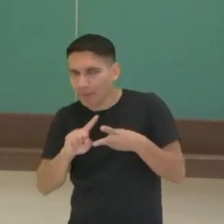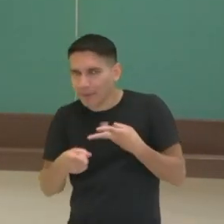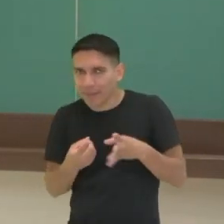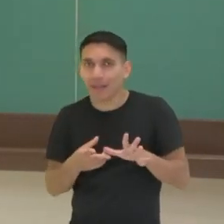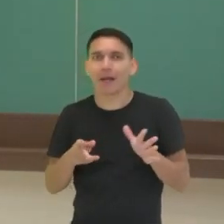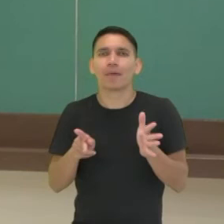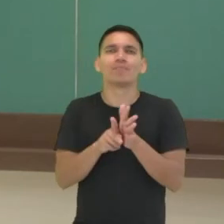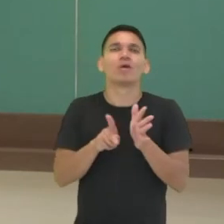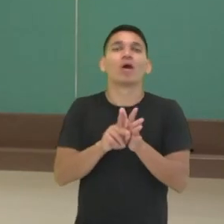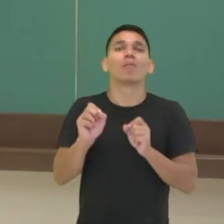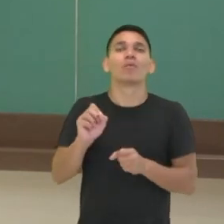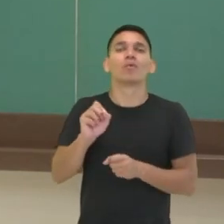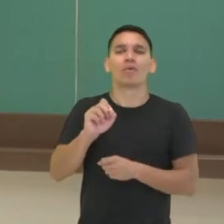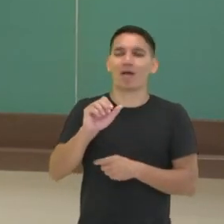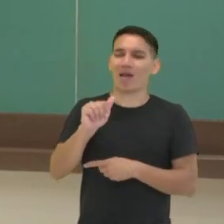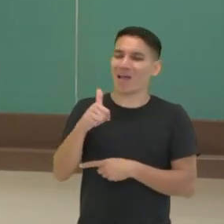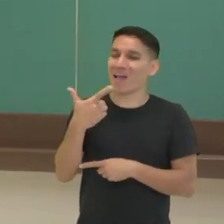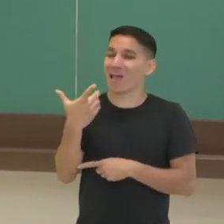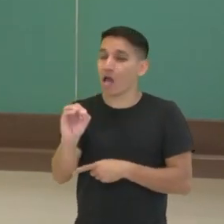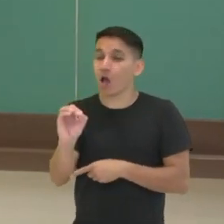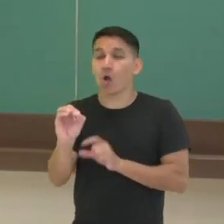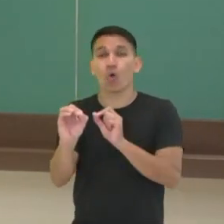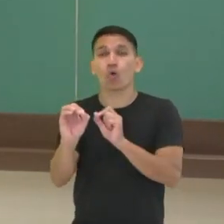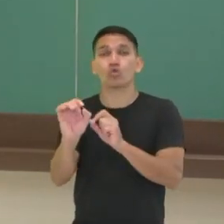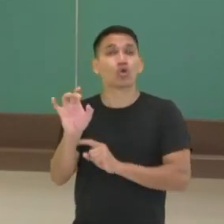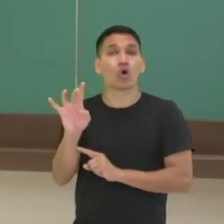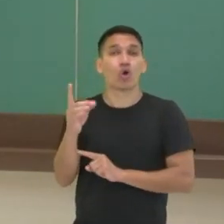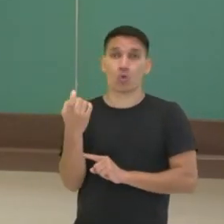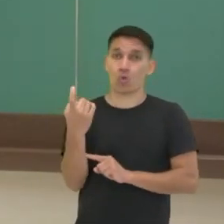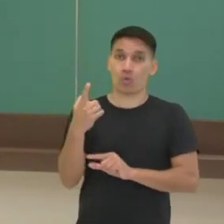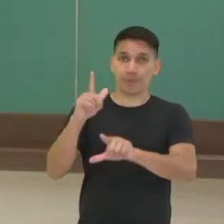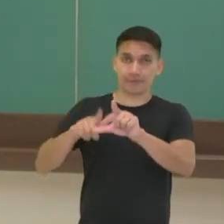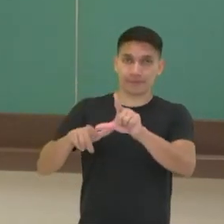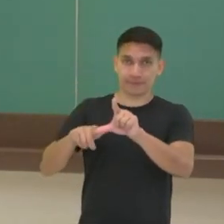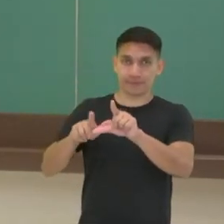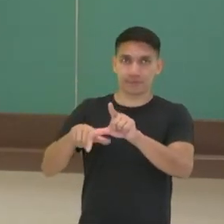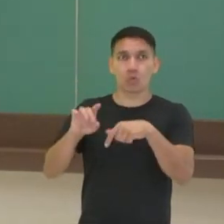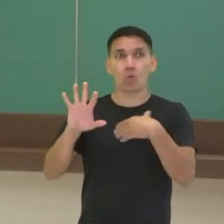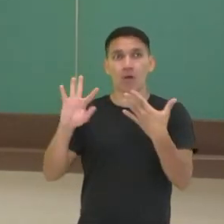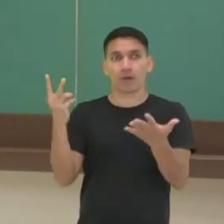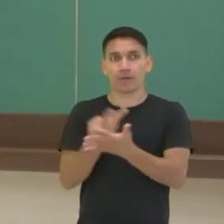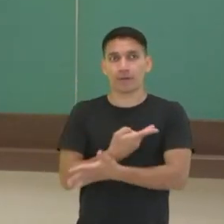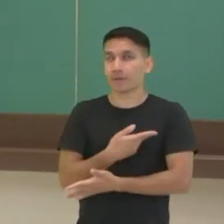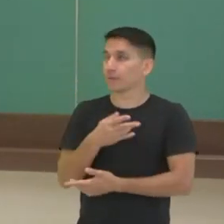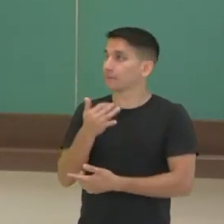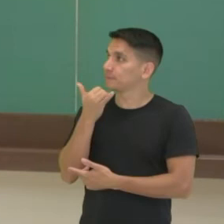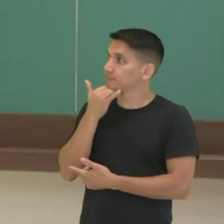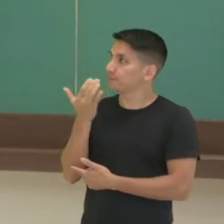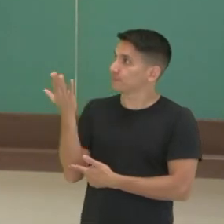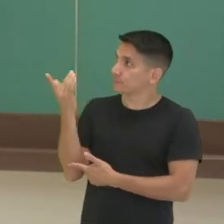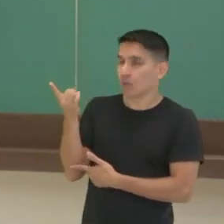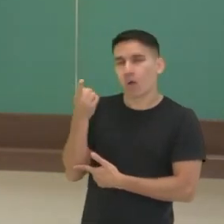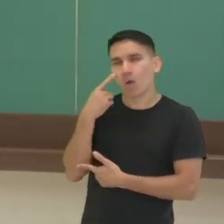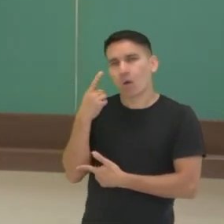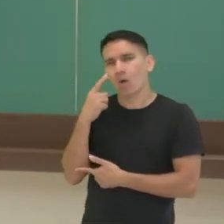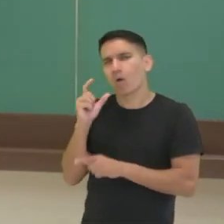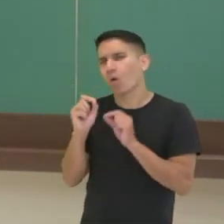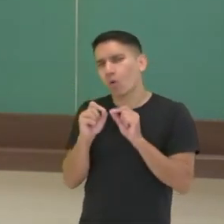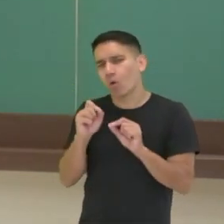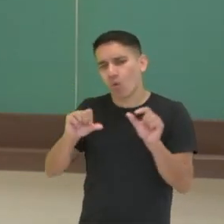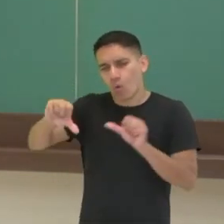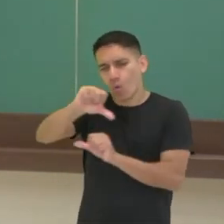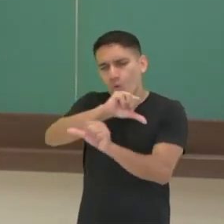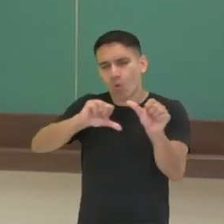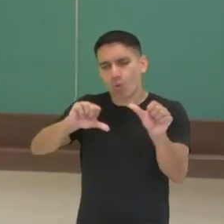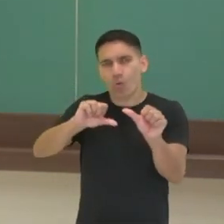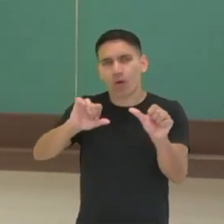se a expressão ão fosse apenas uma letra. Então, assim nós temos que calcular a permutação